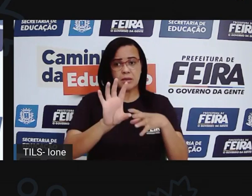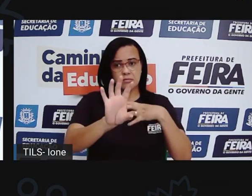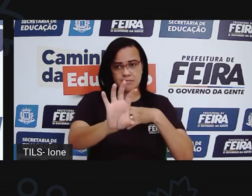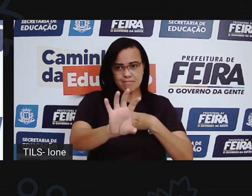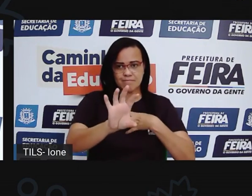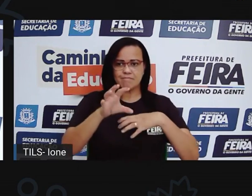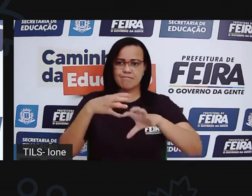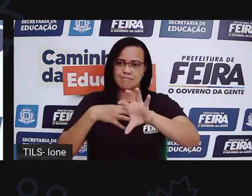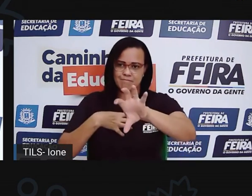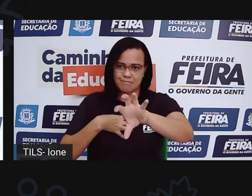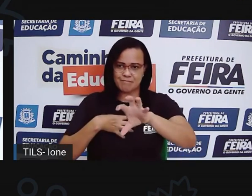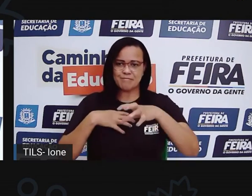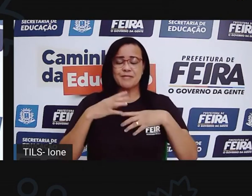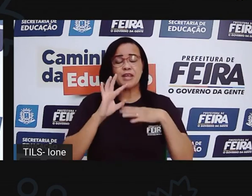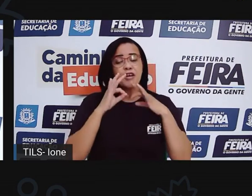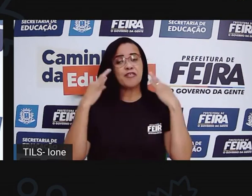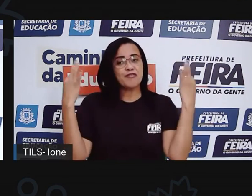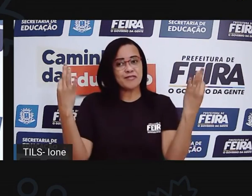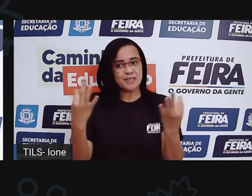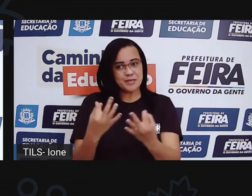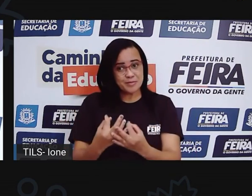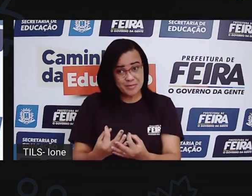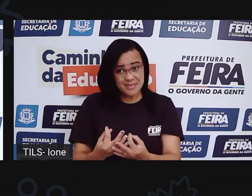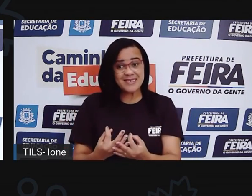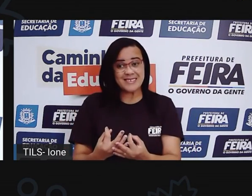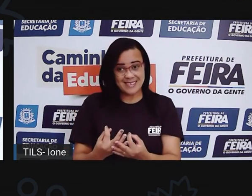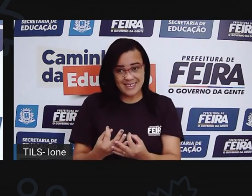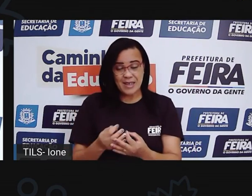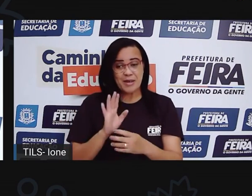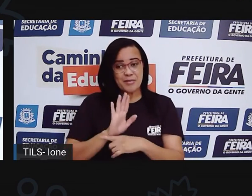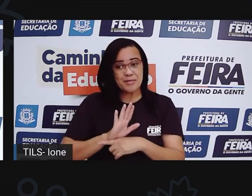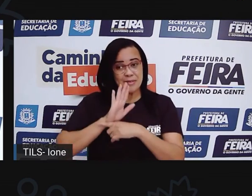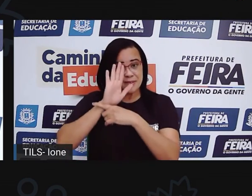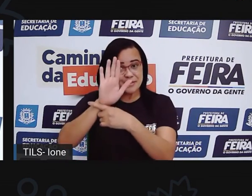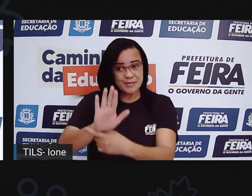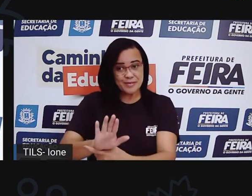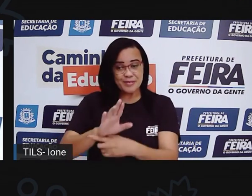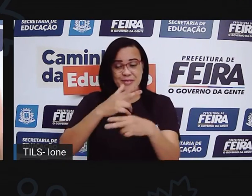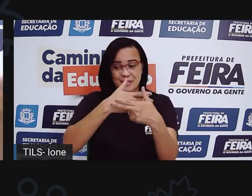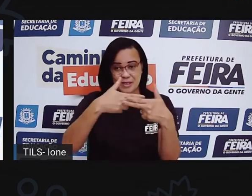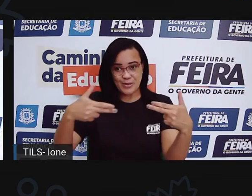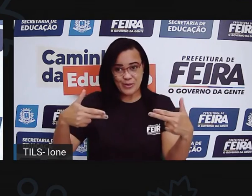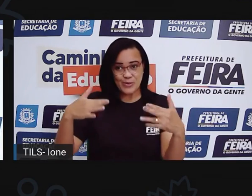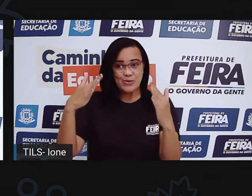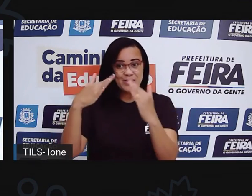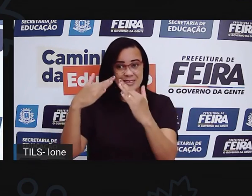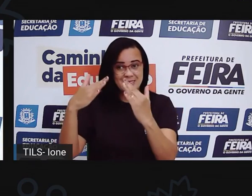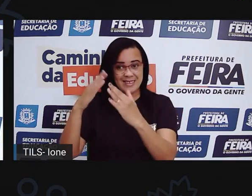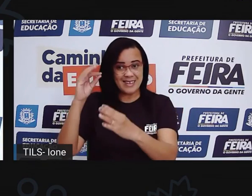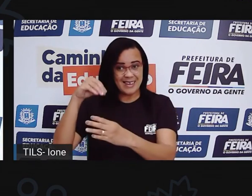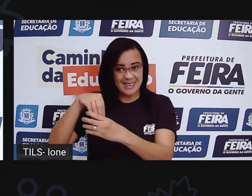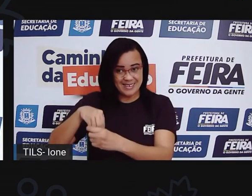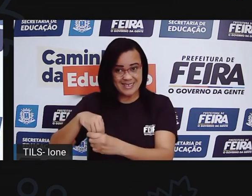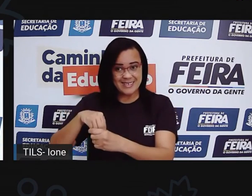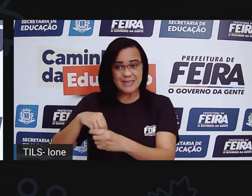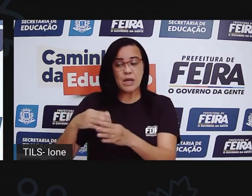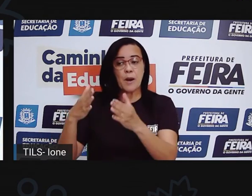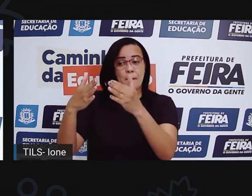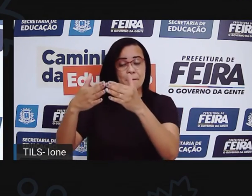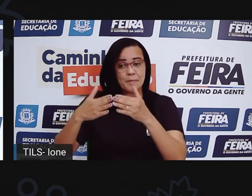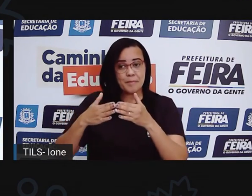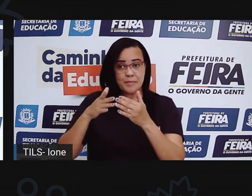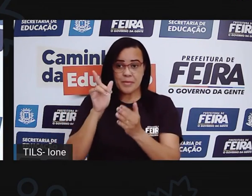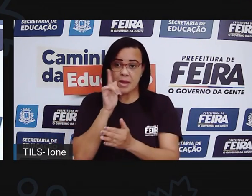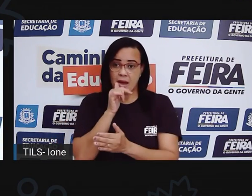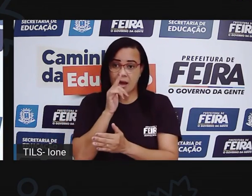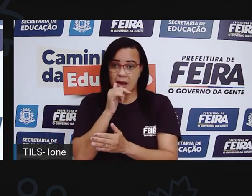seus familiares nas tarefas domésticas, né? Se alguém pedir um favor de buscar uma água, né? Tirar algum